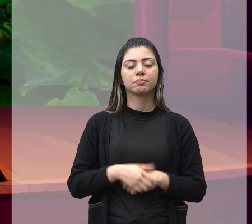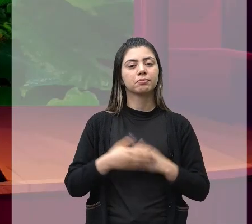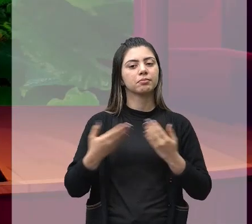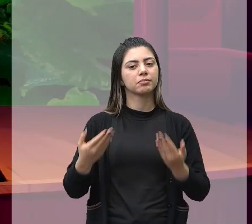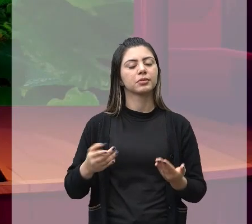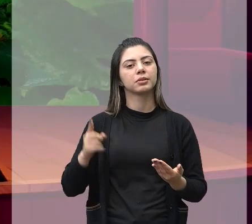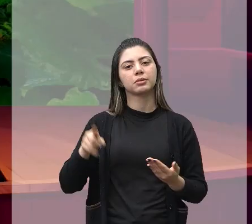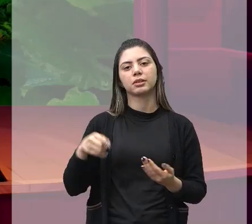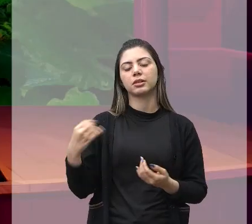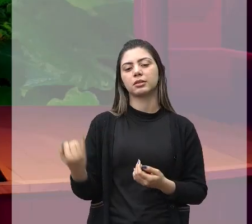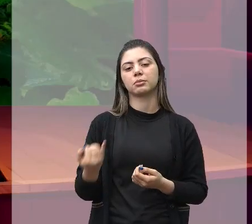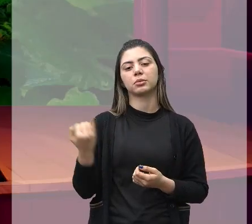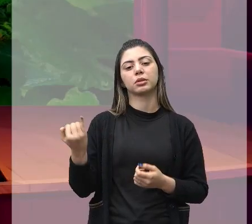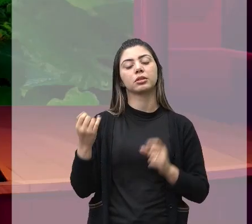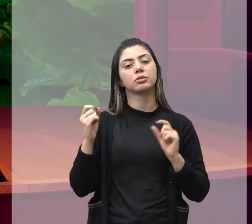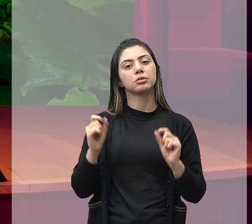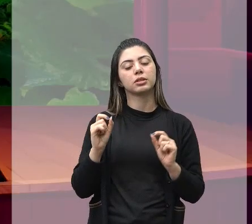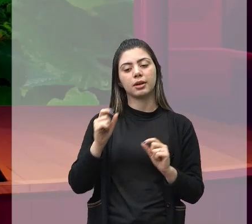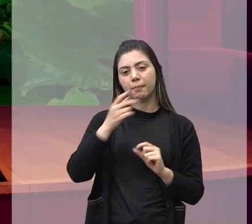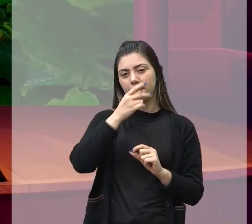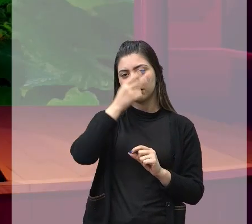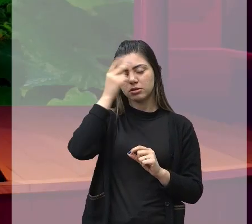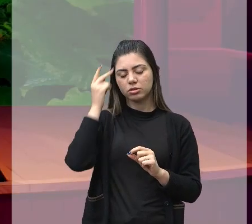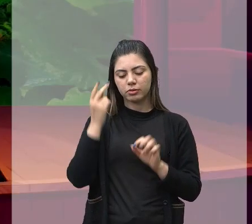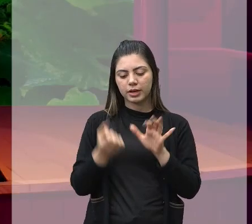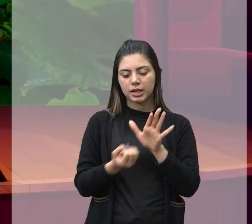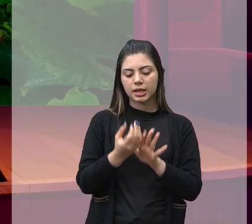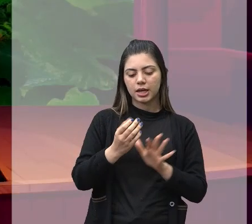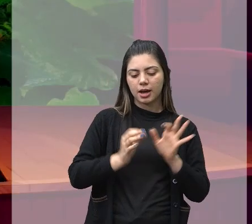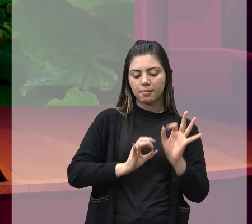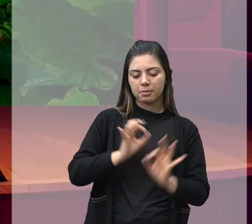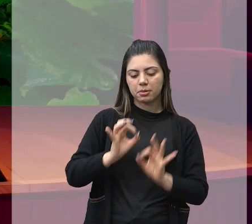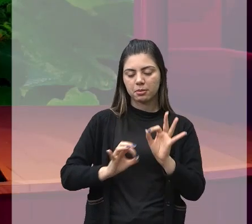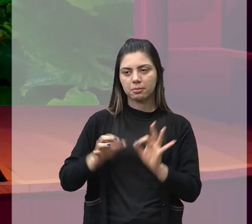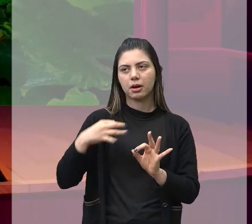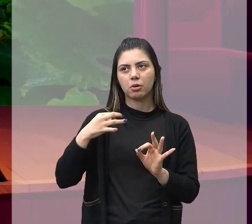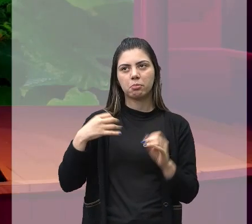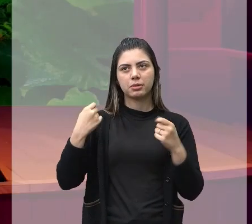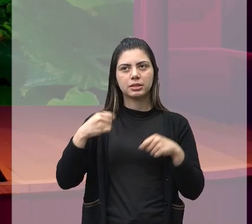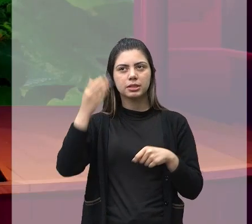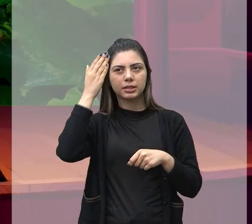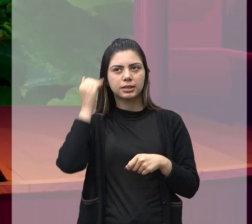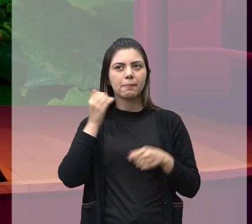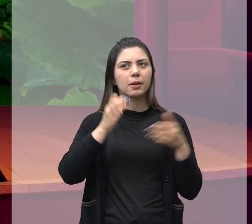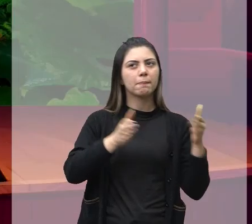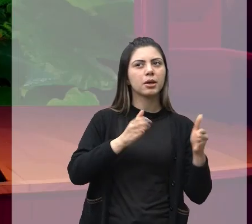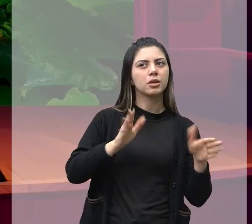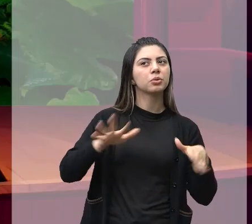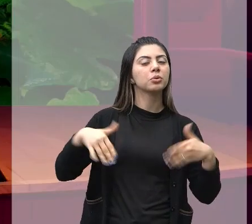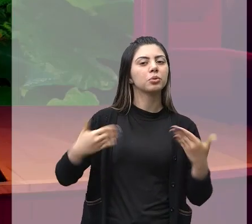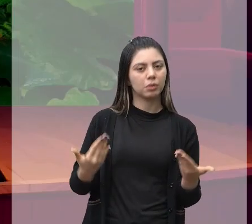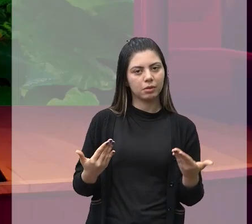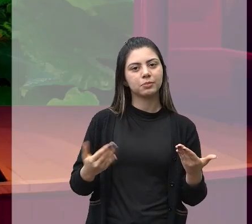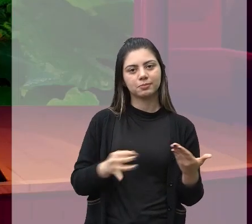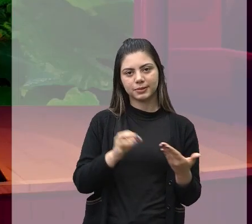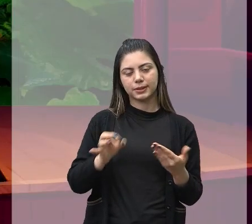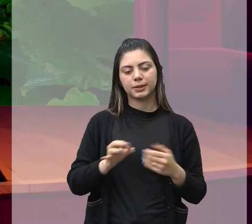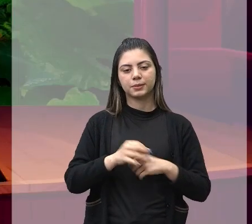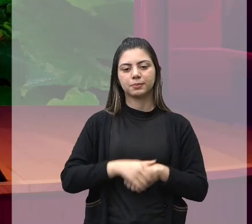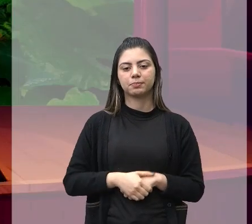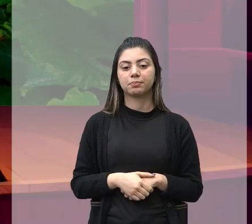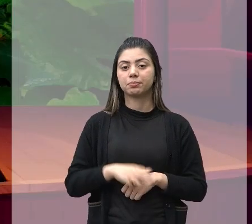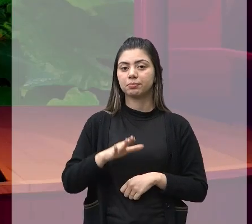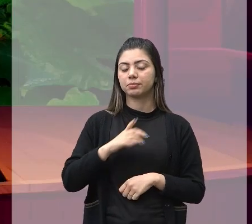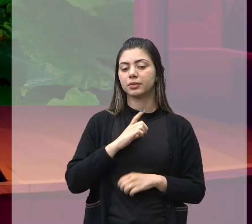Então, é importante o figurinista também saber se ambientar, né, naquela proposta de ação cênica.